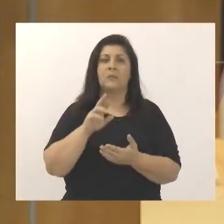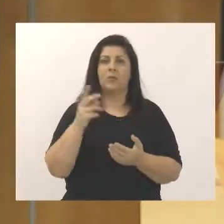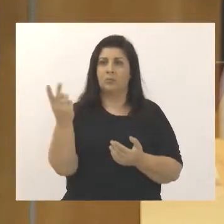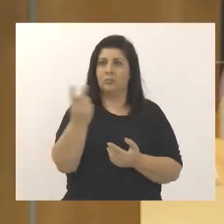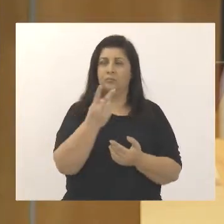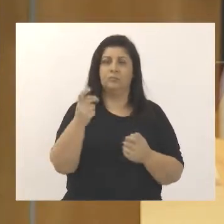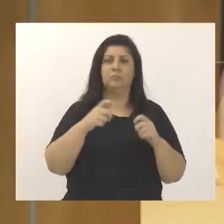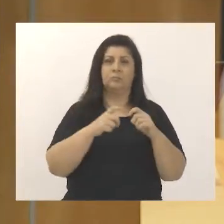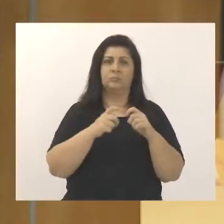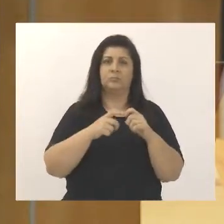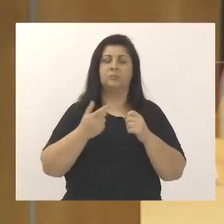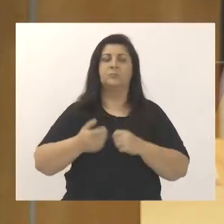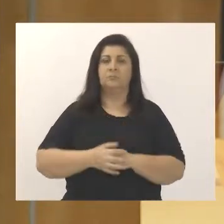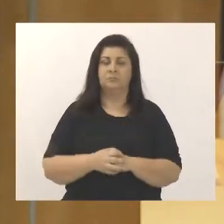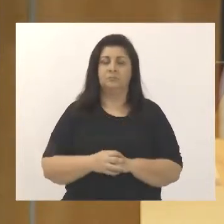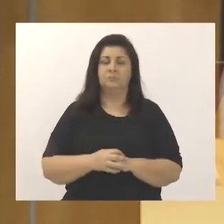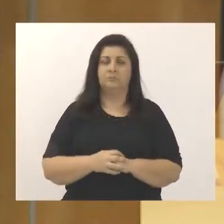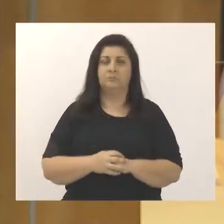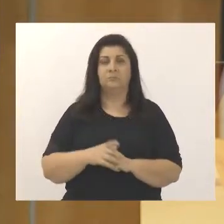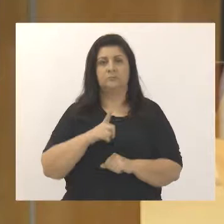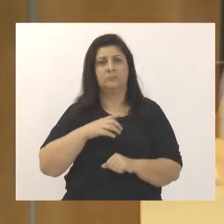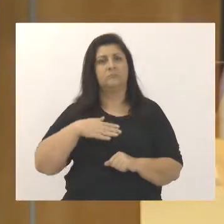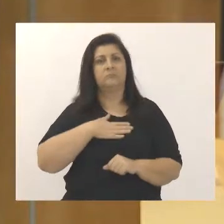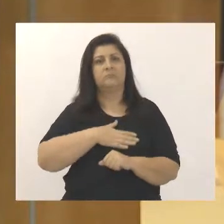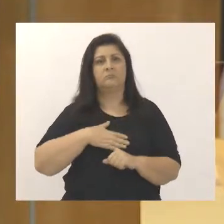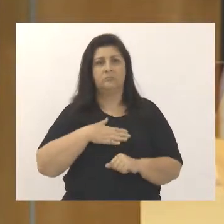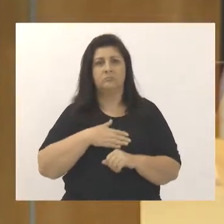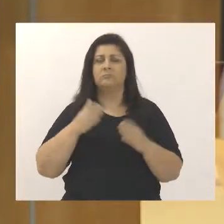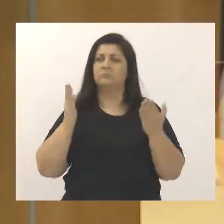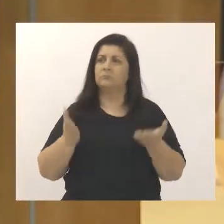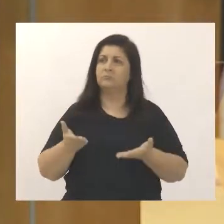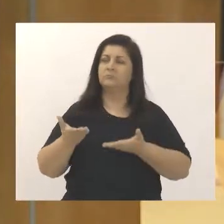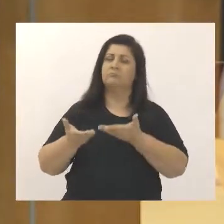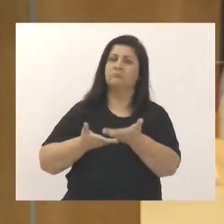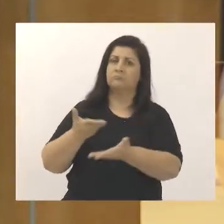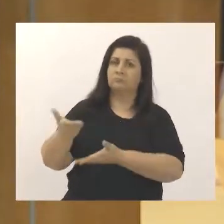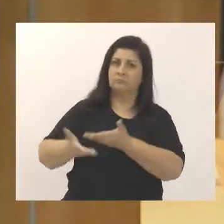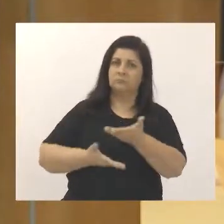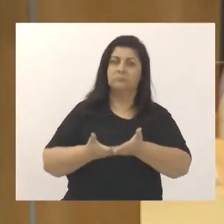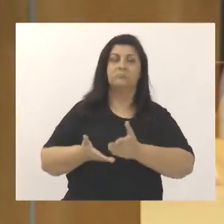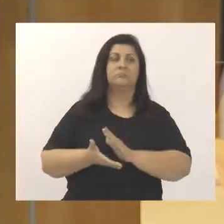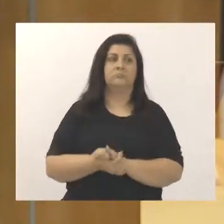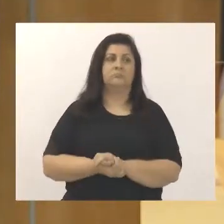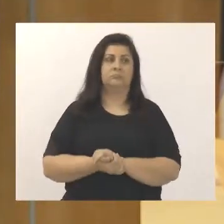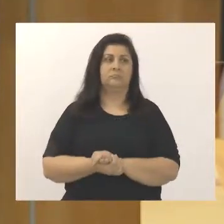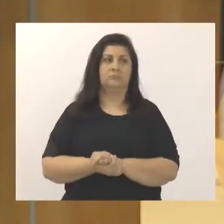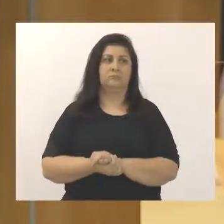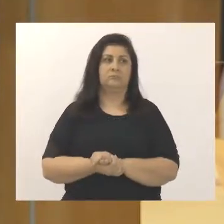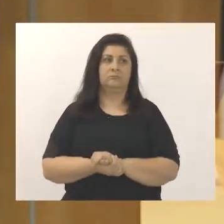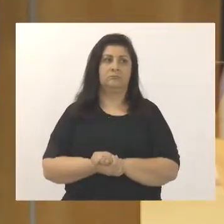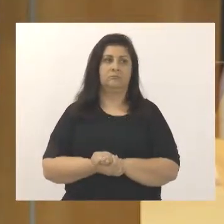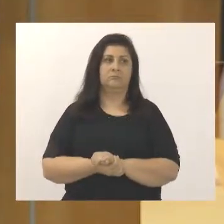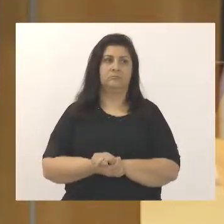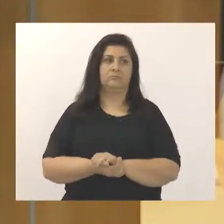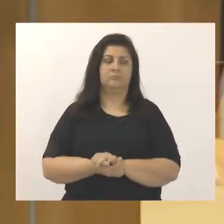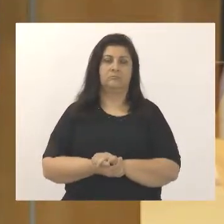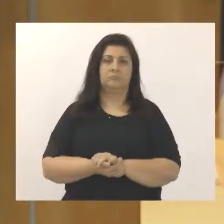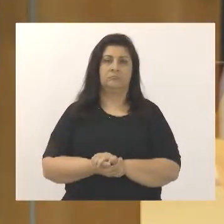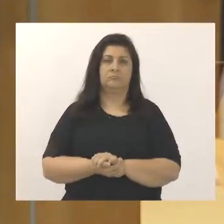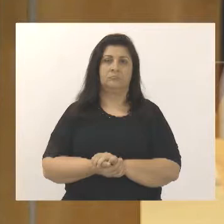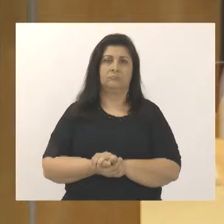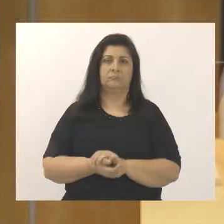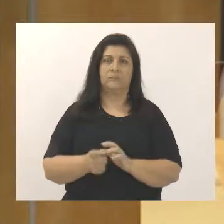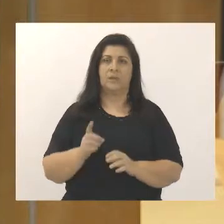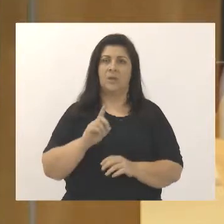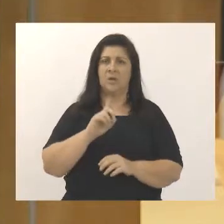Márcia, que eu também tive o prazer de ser atendido pela profissional que é a doutora Márcia. Então, é só isso, que aqui eu não baixo a